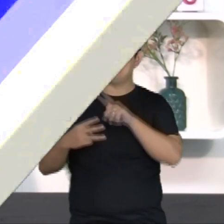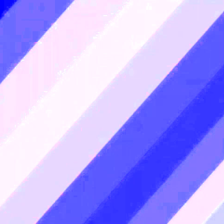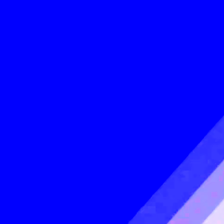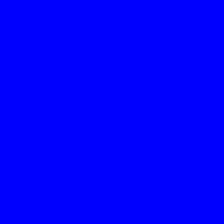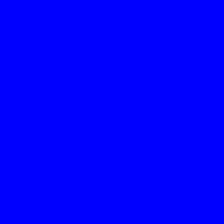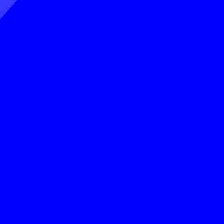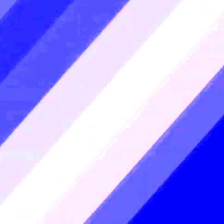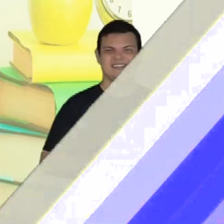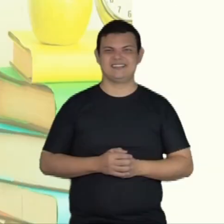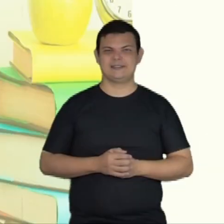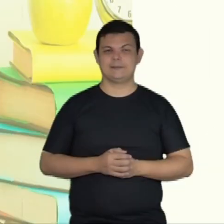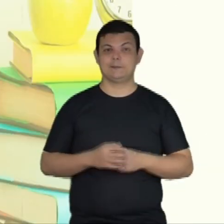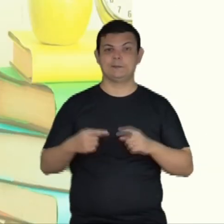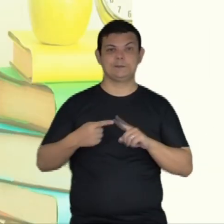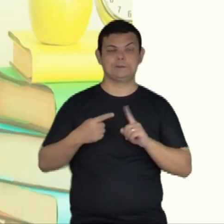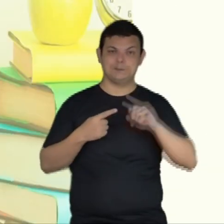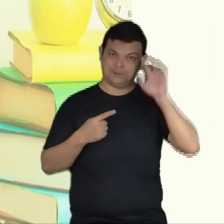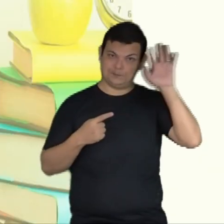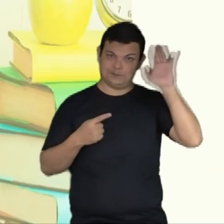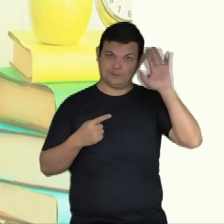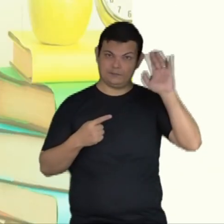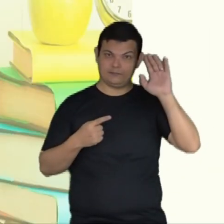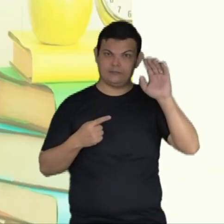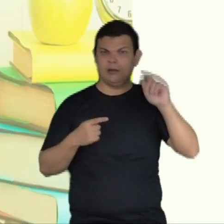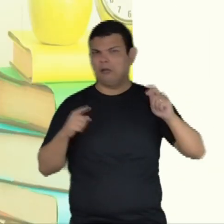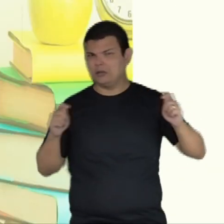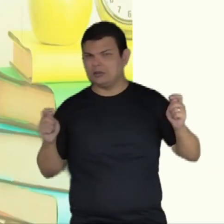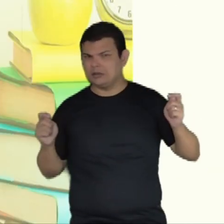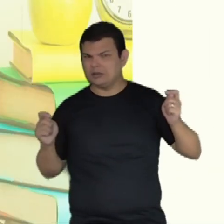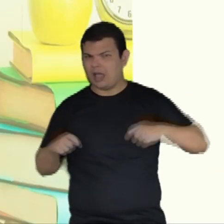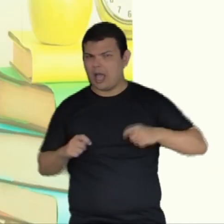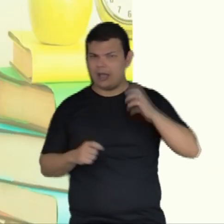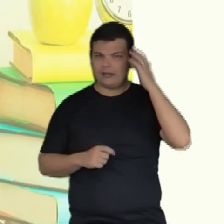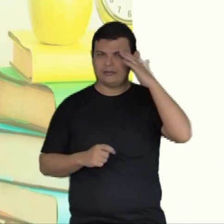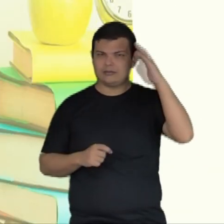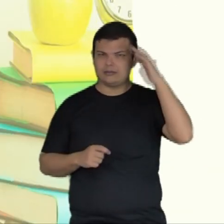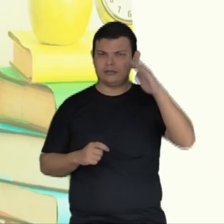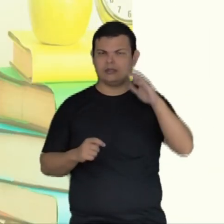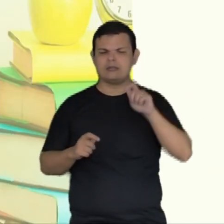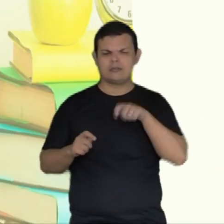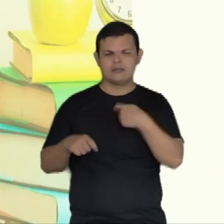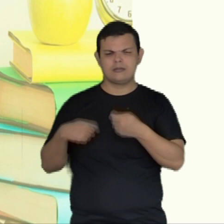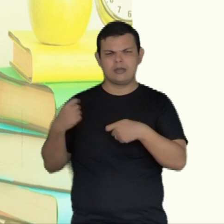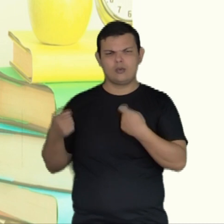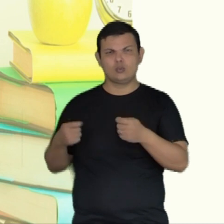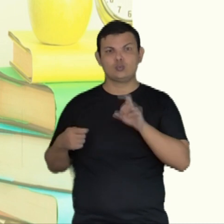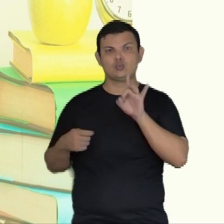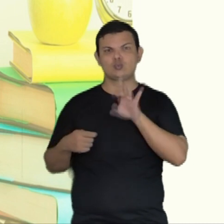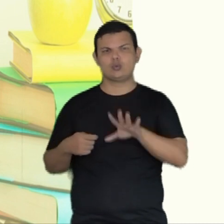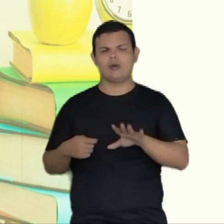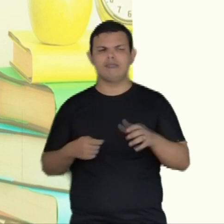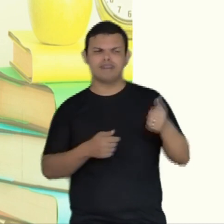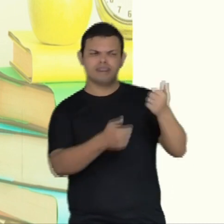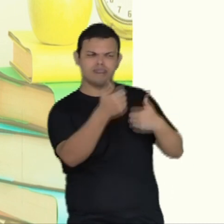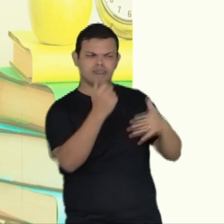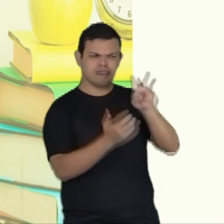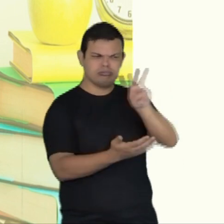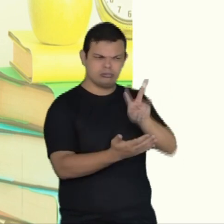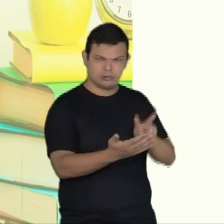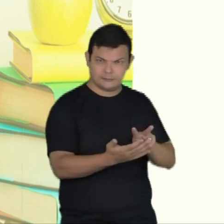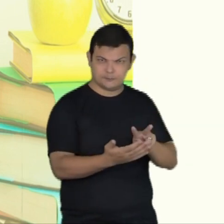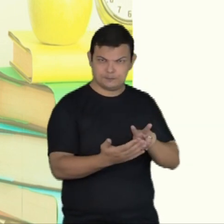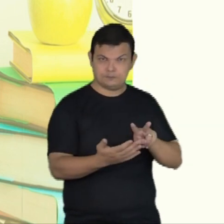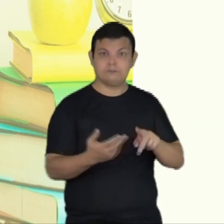aqui. Primeira reflexão. Seria possível entender o sentido dos poemas apenas ouvindo?